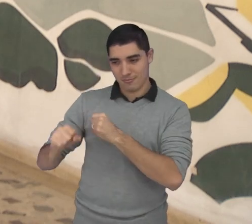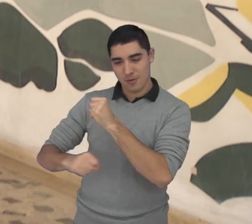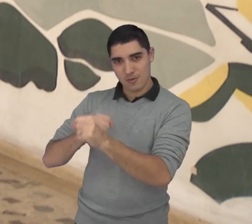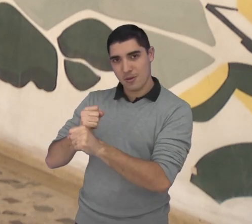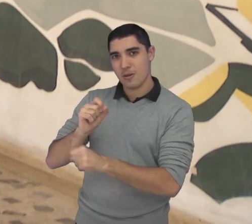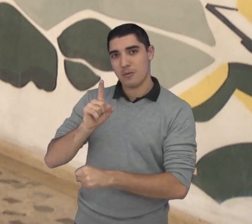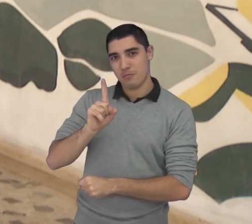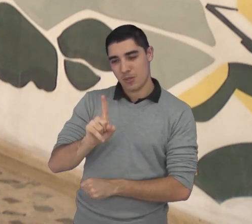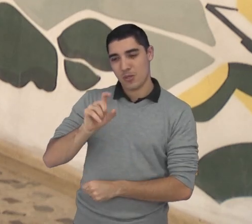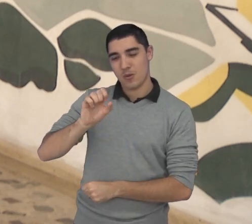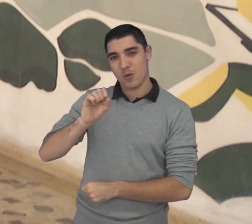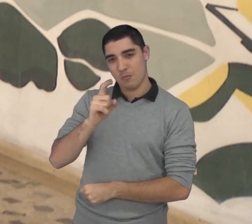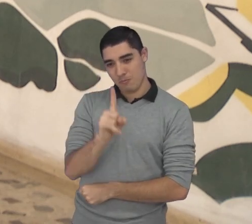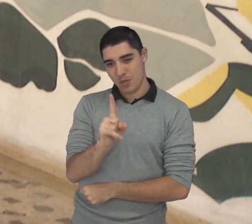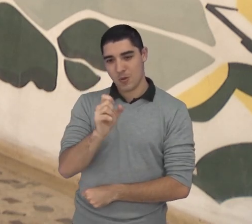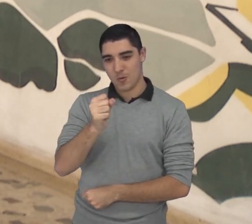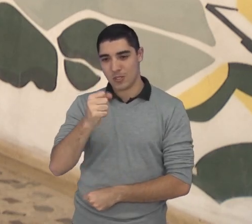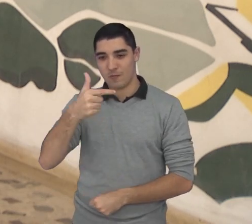de